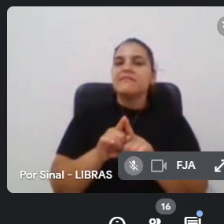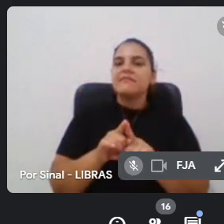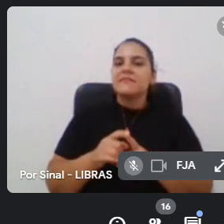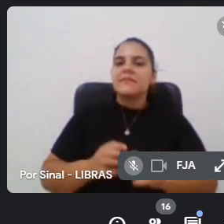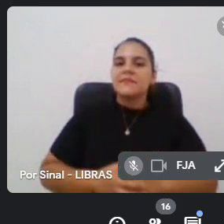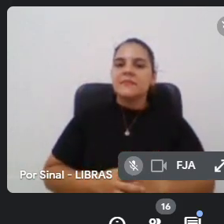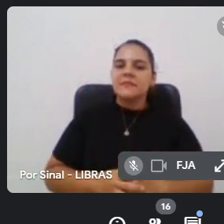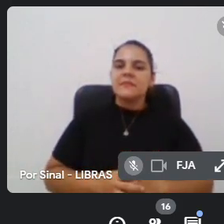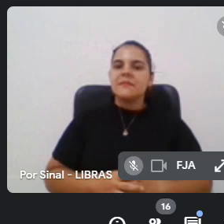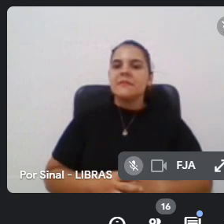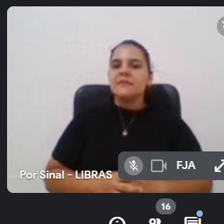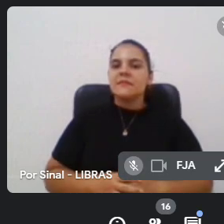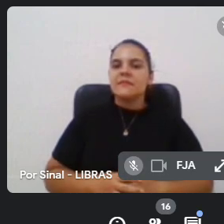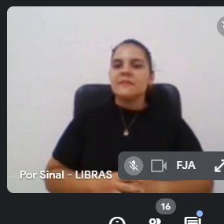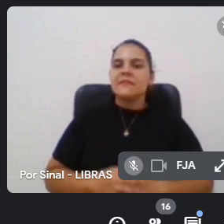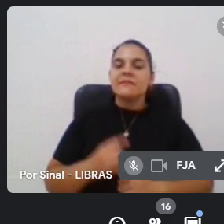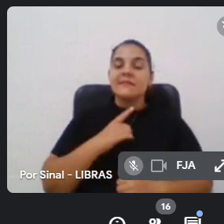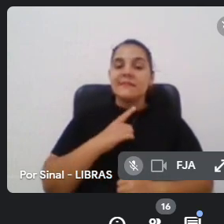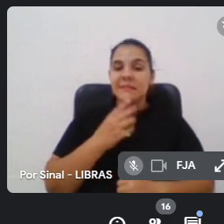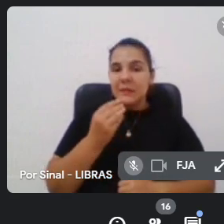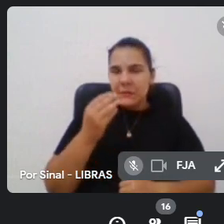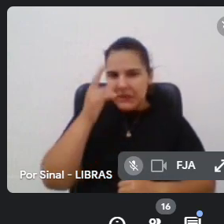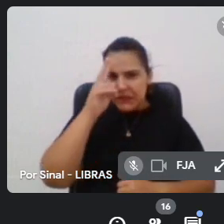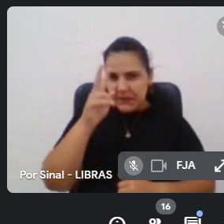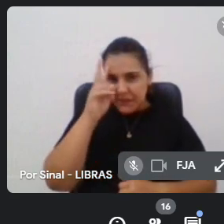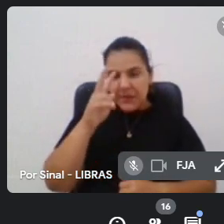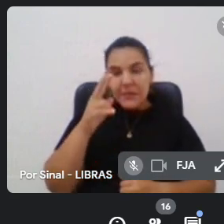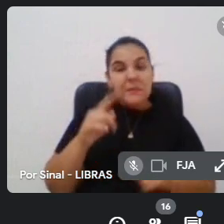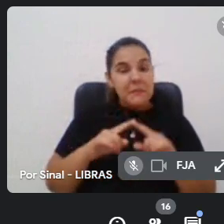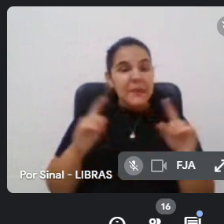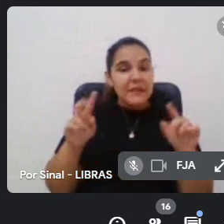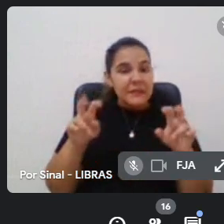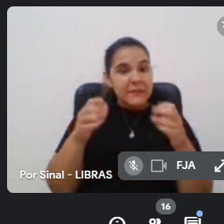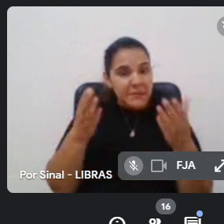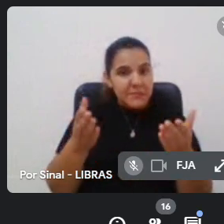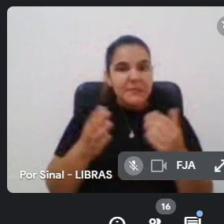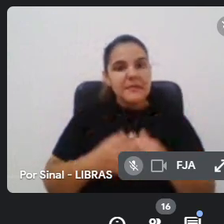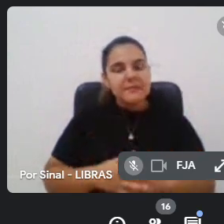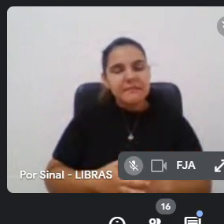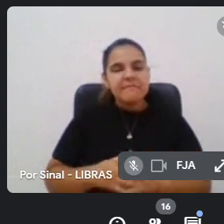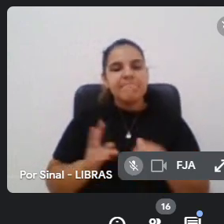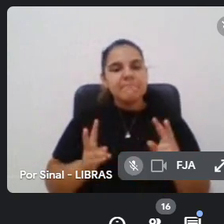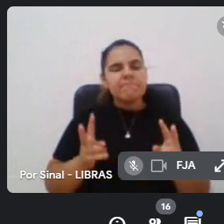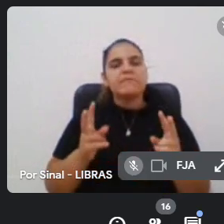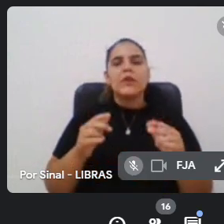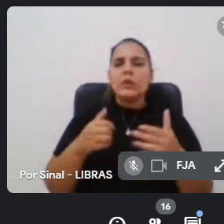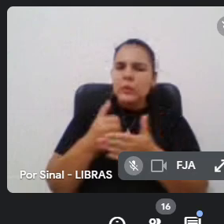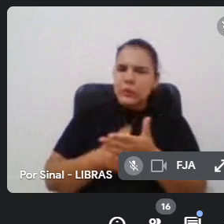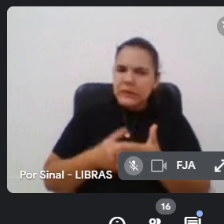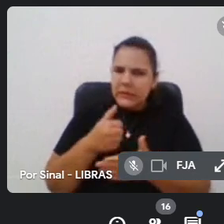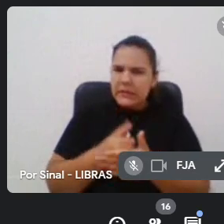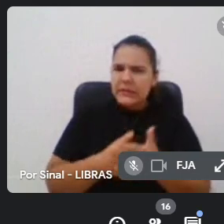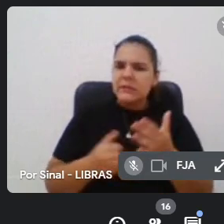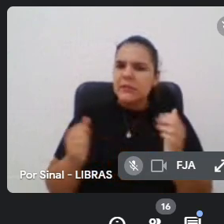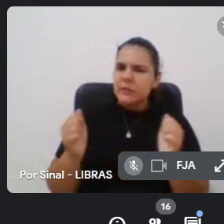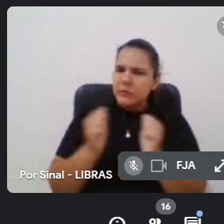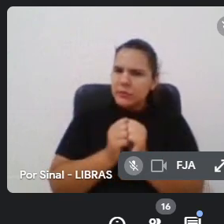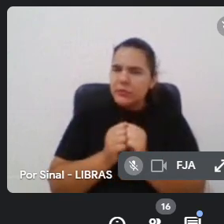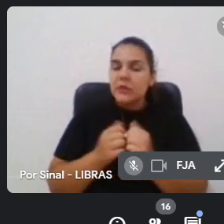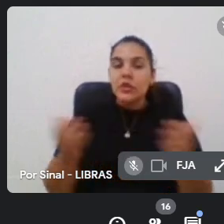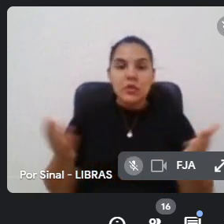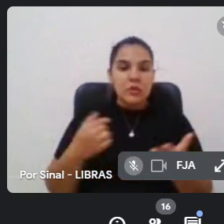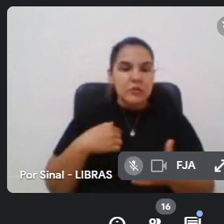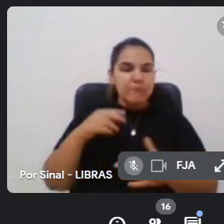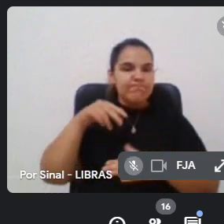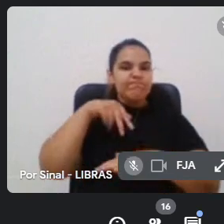E foram muitas memórias. Mas é sobre isso, né? É sobre continuar na luta, sobre estar junto. E hoje estou aqui ocupando esse lugar para a gente estar falando sobre cultura e